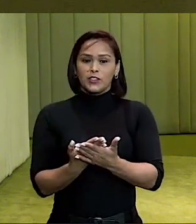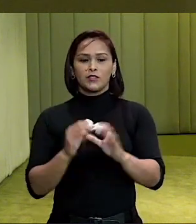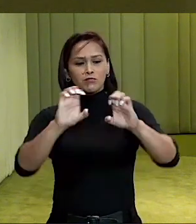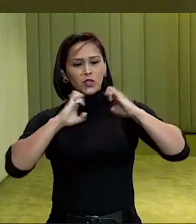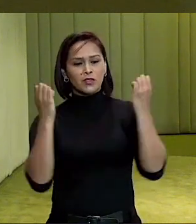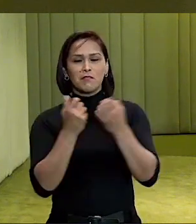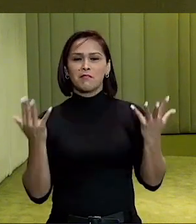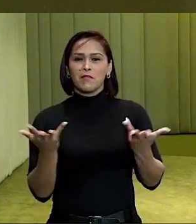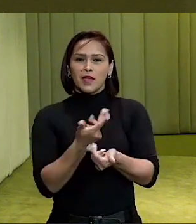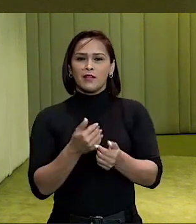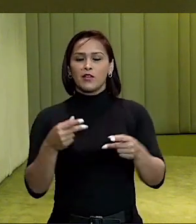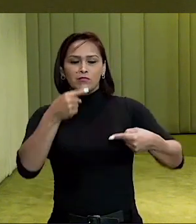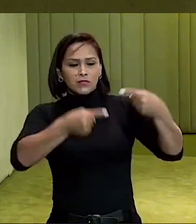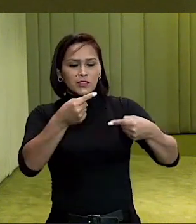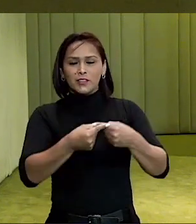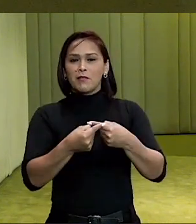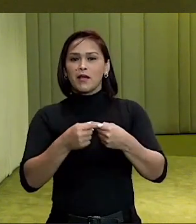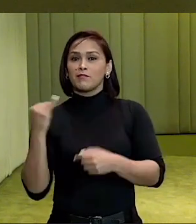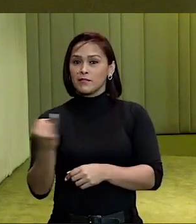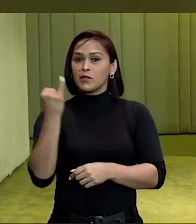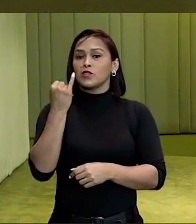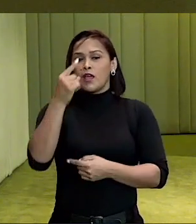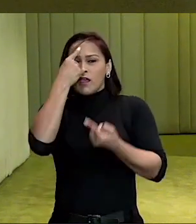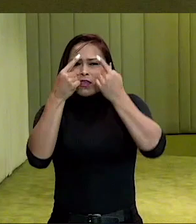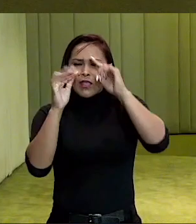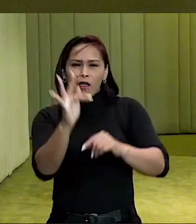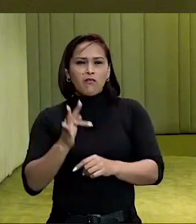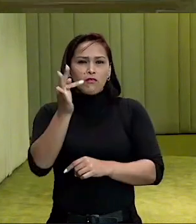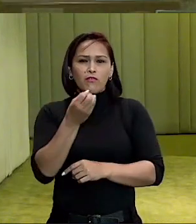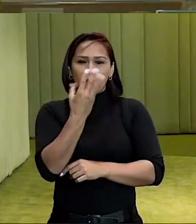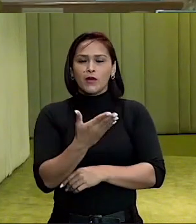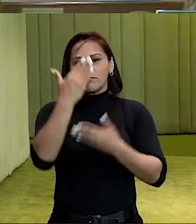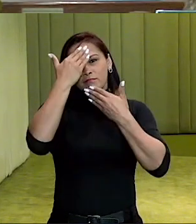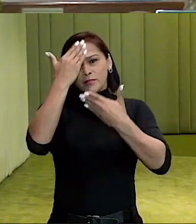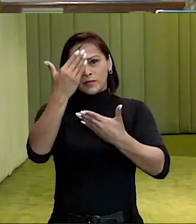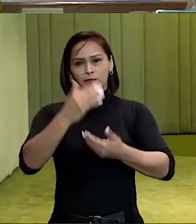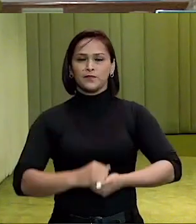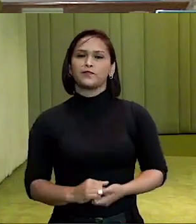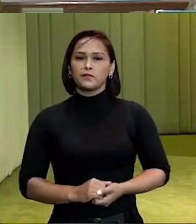exitoso em debates fecundos e ideias promissoras. Muito obrigado.